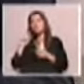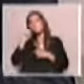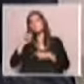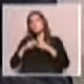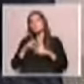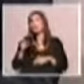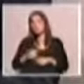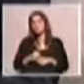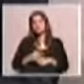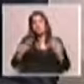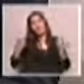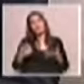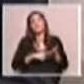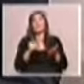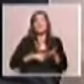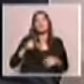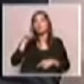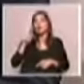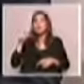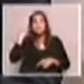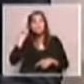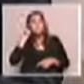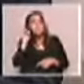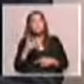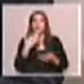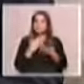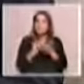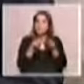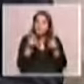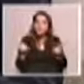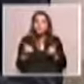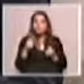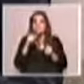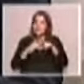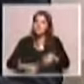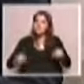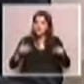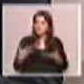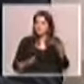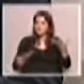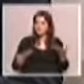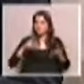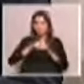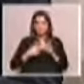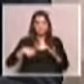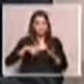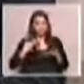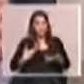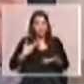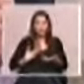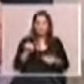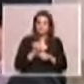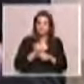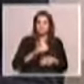a valorização do produto que eles e também a distinção face aos outros. O projeto que nós estamos a desenvolver,